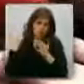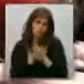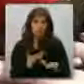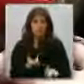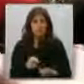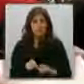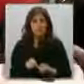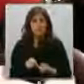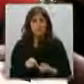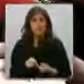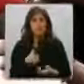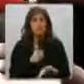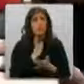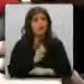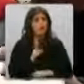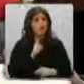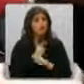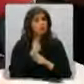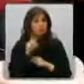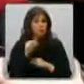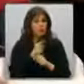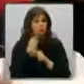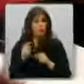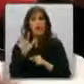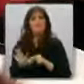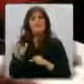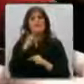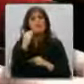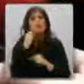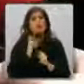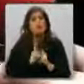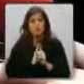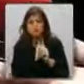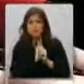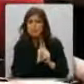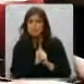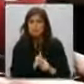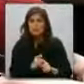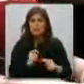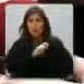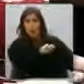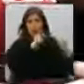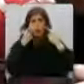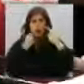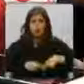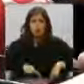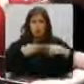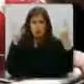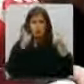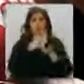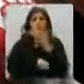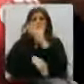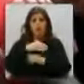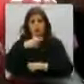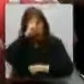e não só também pela forma como tem sido perseguido na discussão pública que os próprios existentes Com todo o respeito